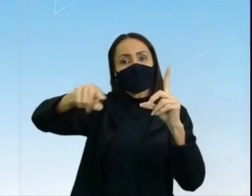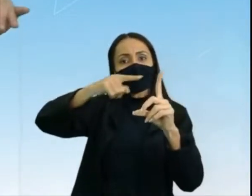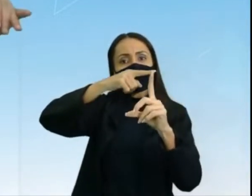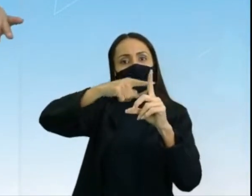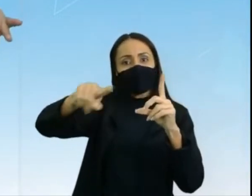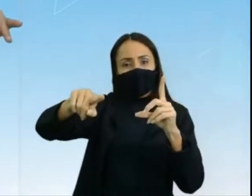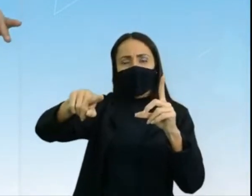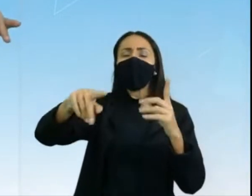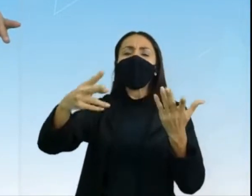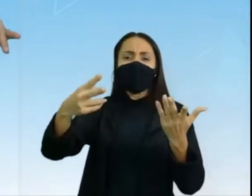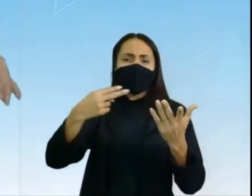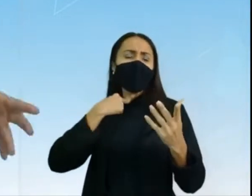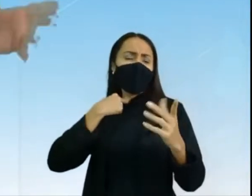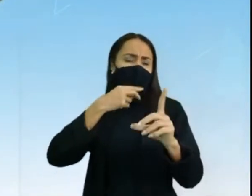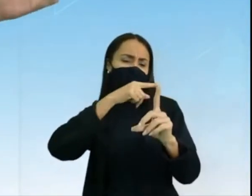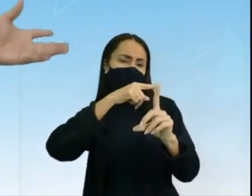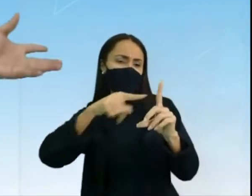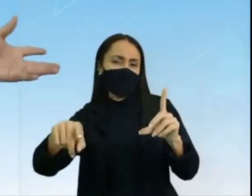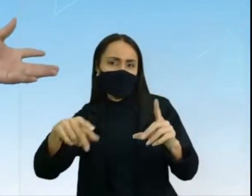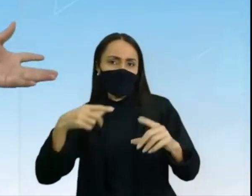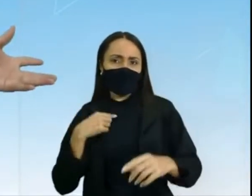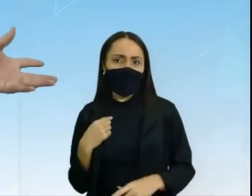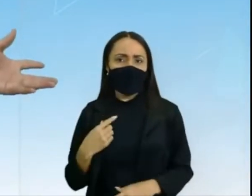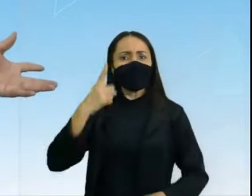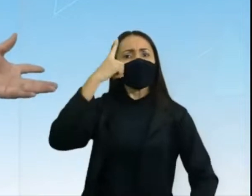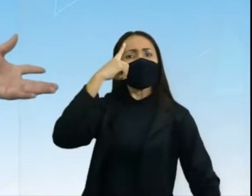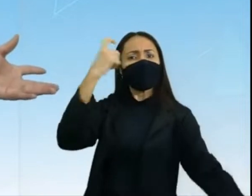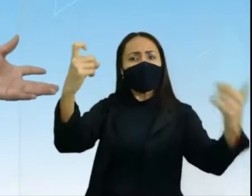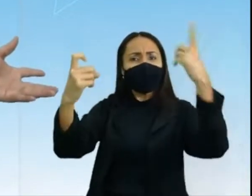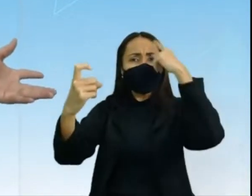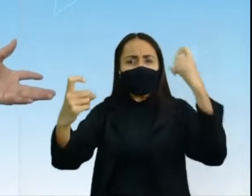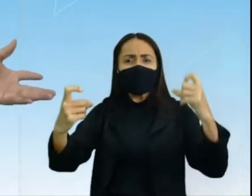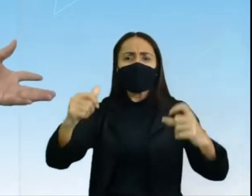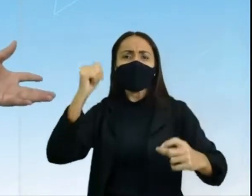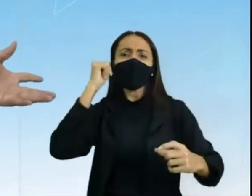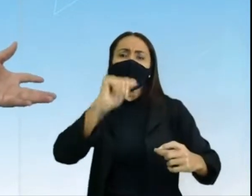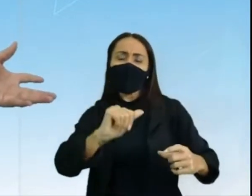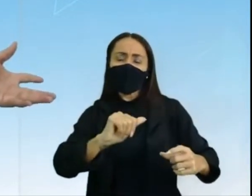Não pode, é a mesma coisa, né? Contra a violência à mulher, como é que seria?